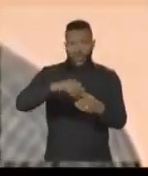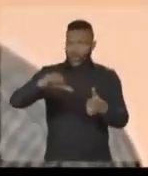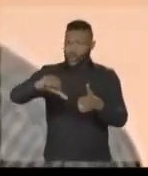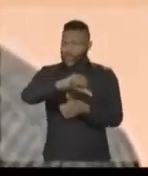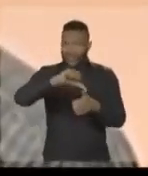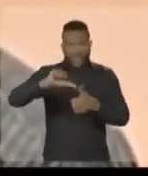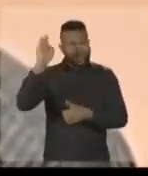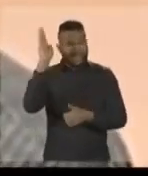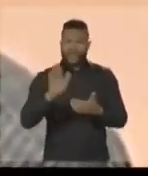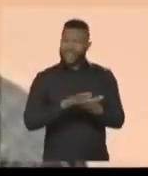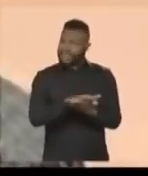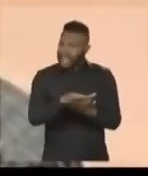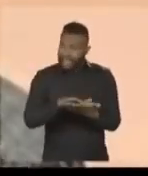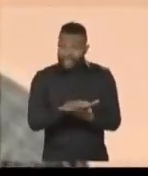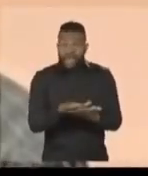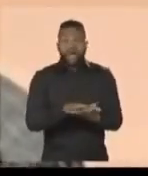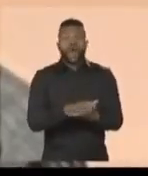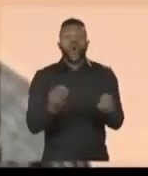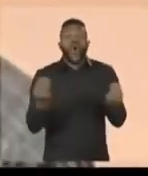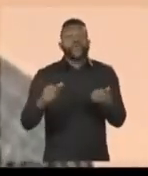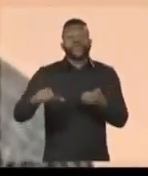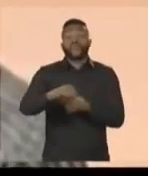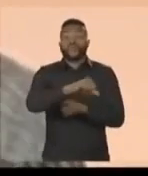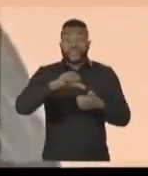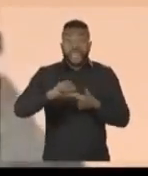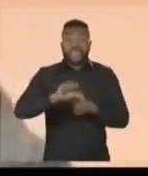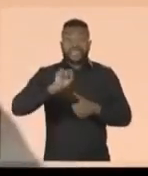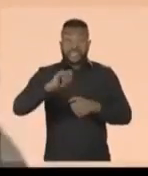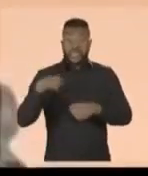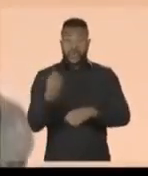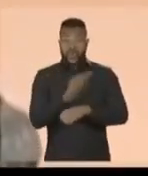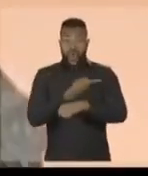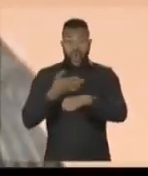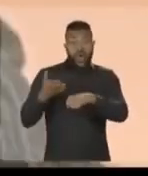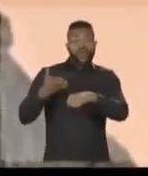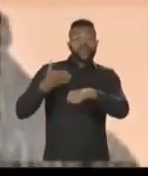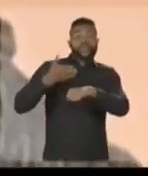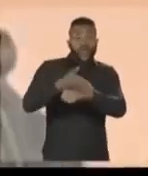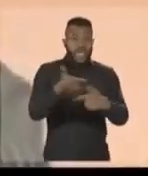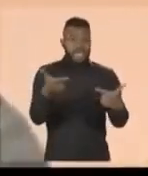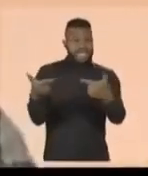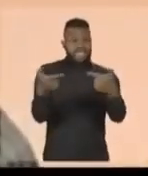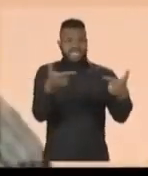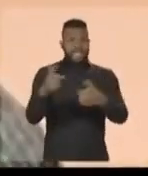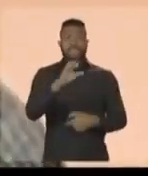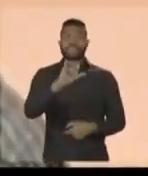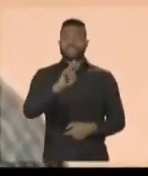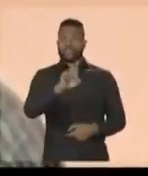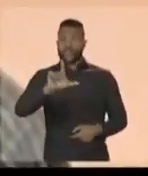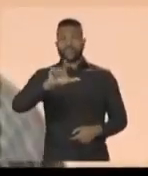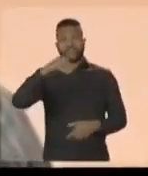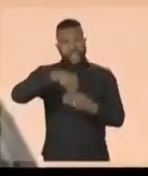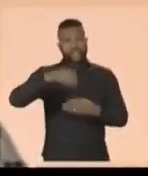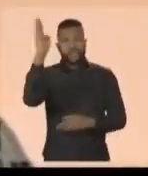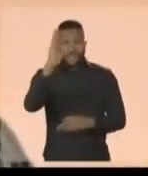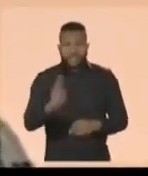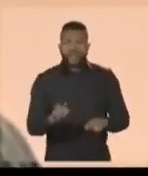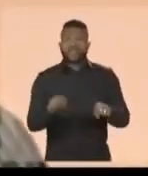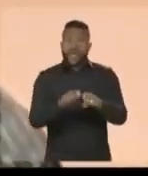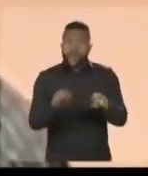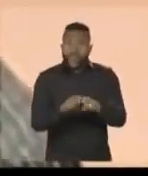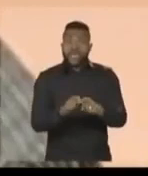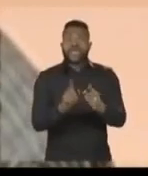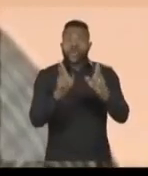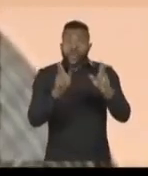você não vai mudar nada nesse país. Você só vai mudar, infelizmente, quando um dia nós partimos para uma guerra civil aqui dentro. E fazendo